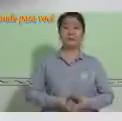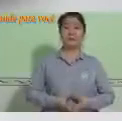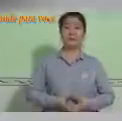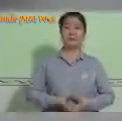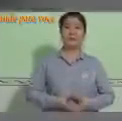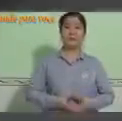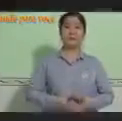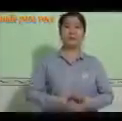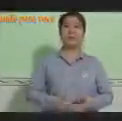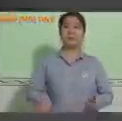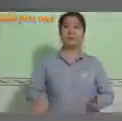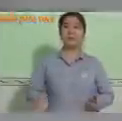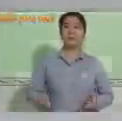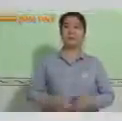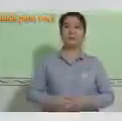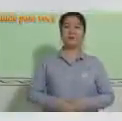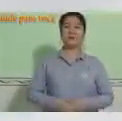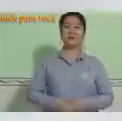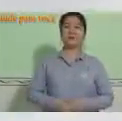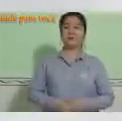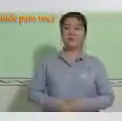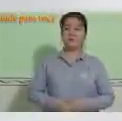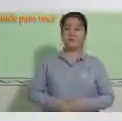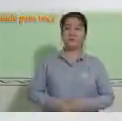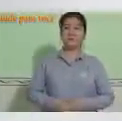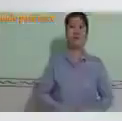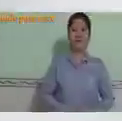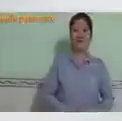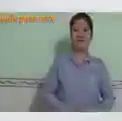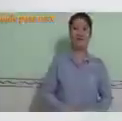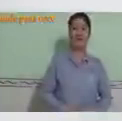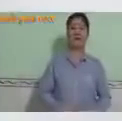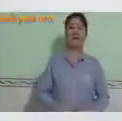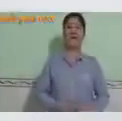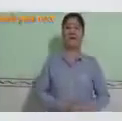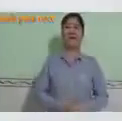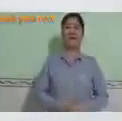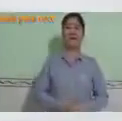vírgula, que descanse bastante e que evite o contato com outras crianças ou adultos.